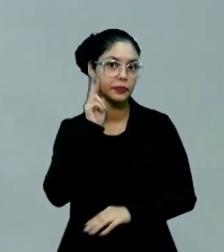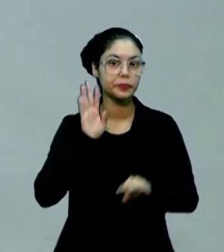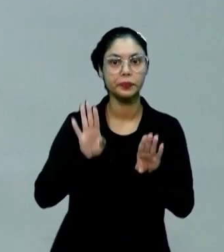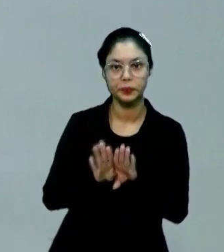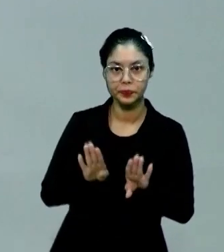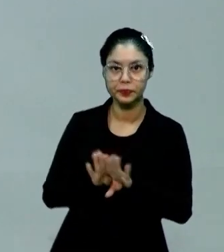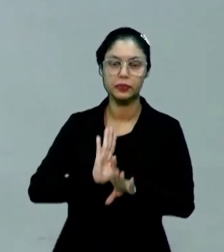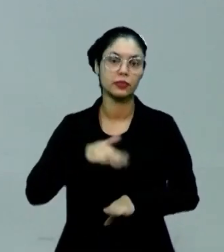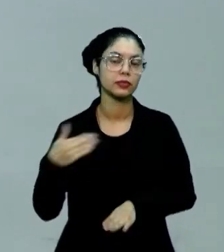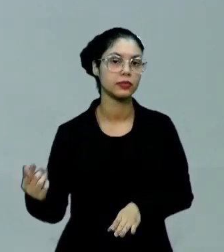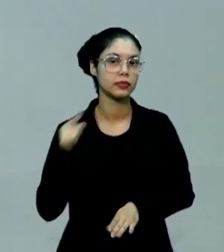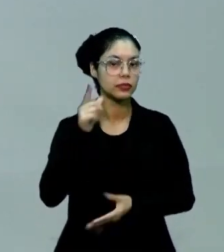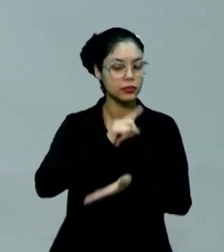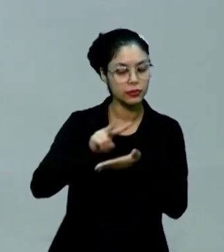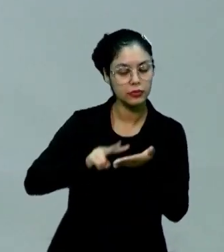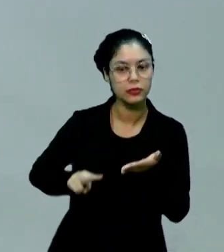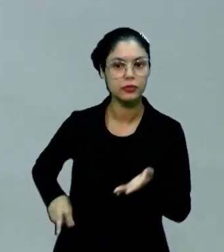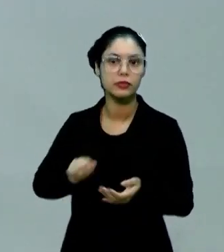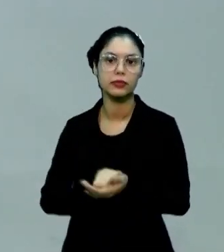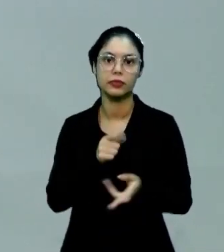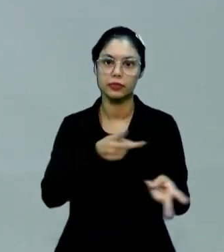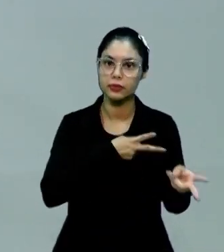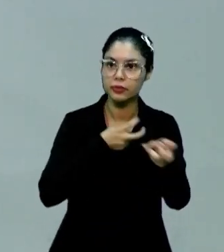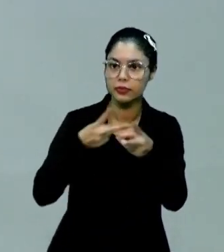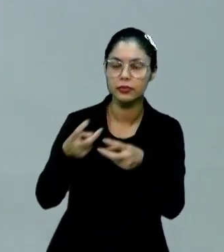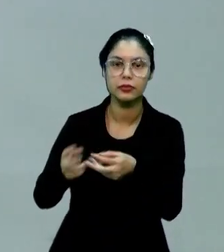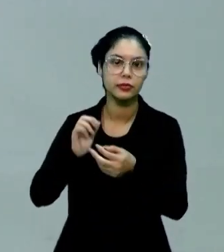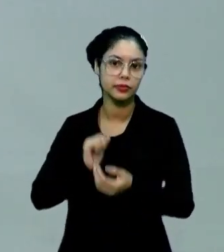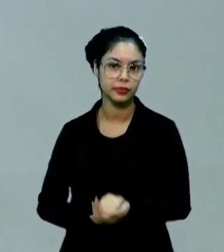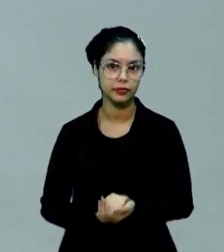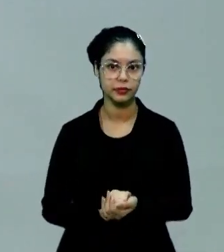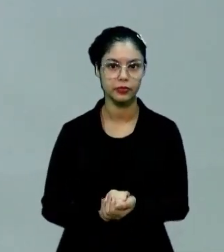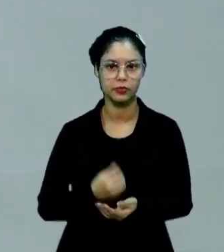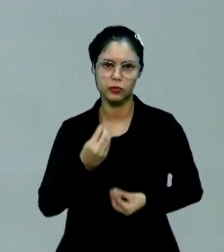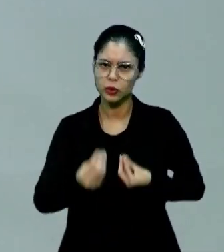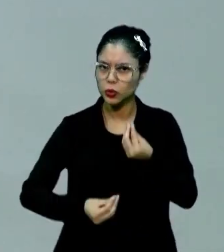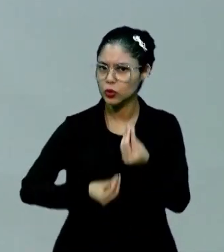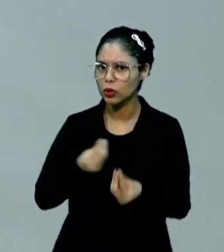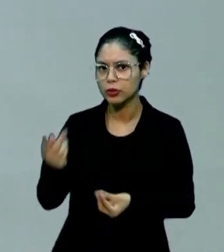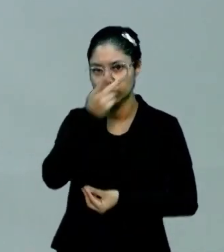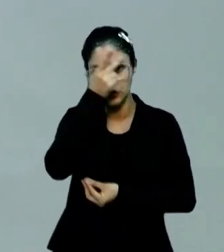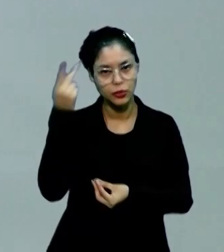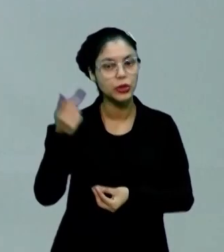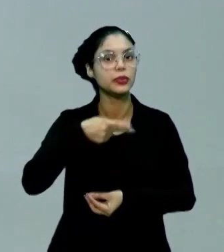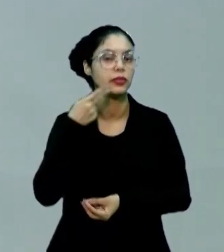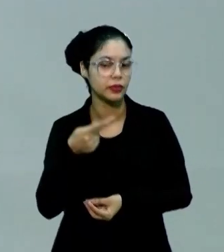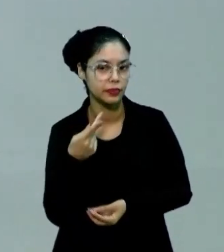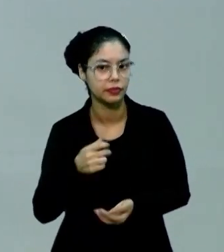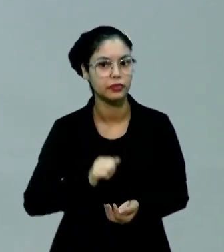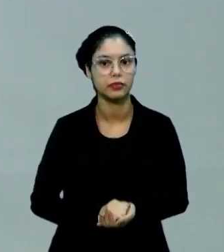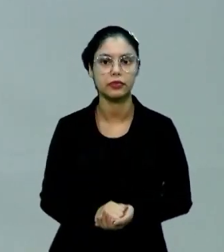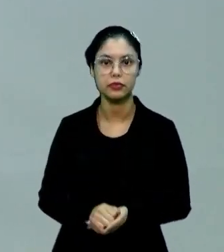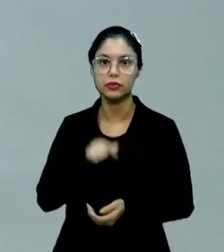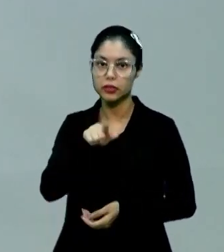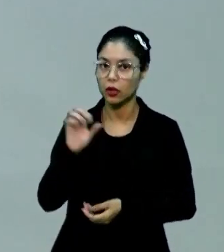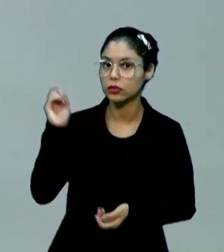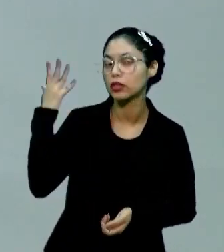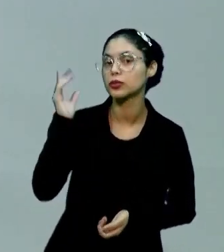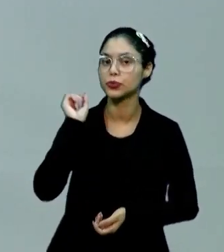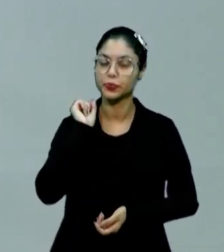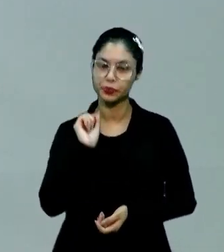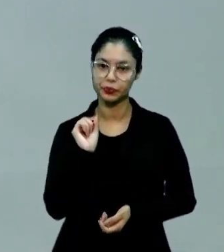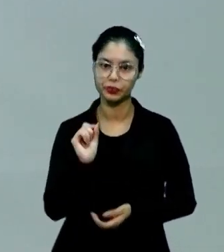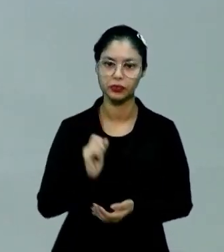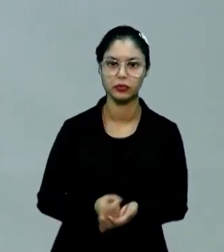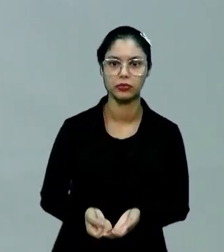quando você lê uma tirinha, você deve observar o modo como as pessoas estão falando, né? Nesse caso aí, nós temos